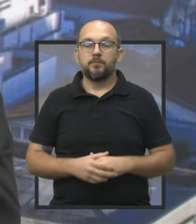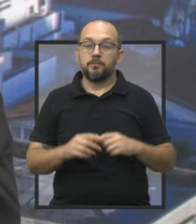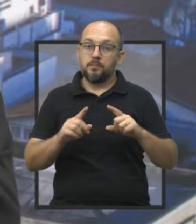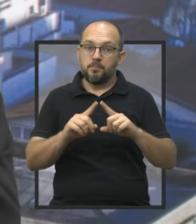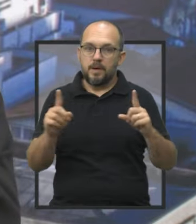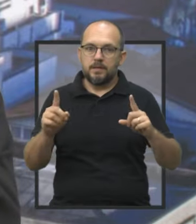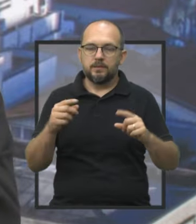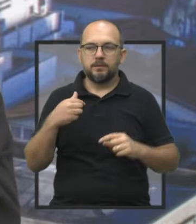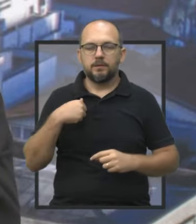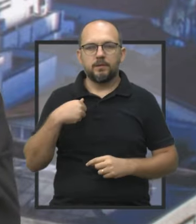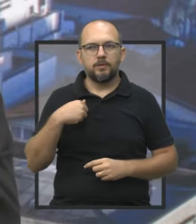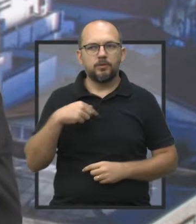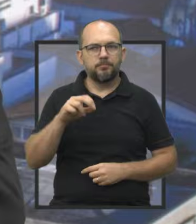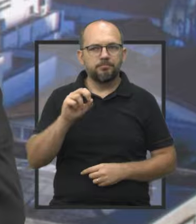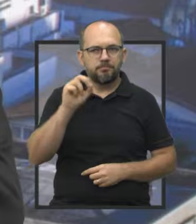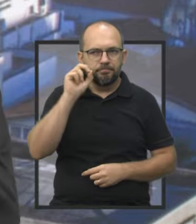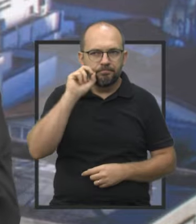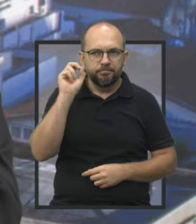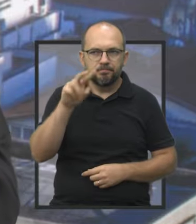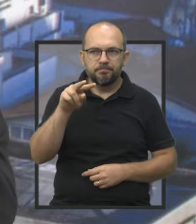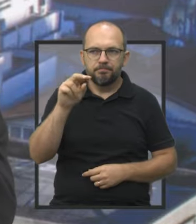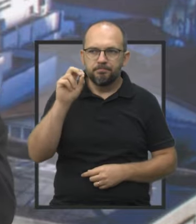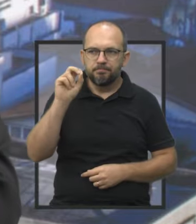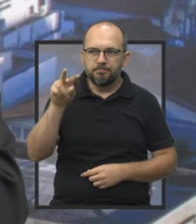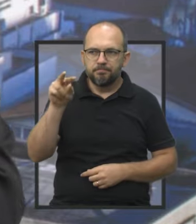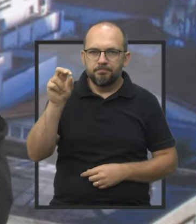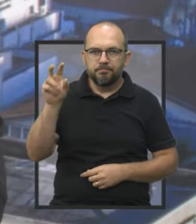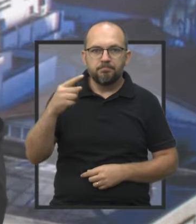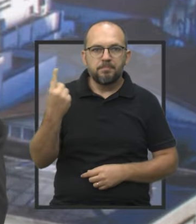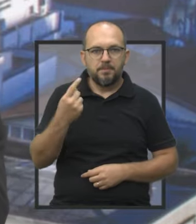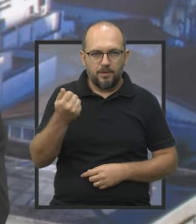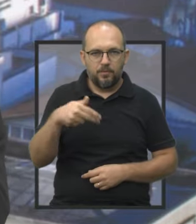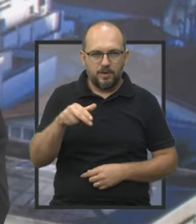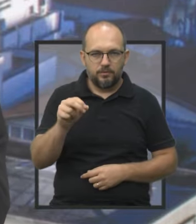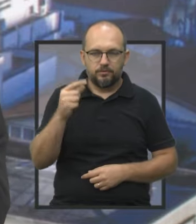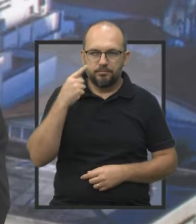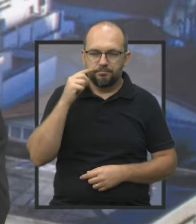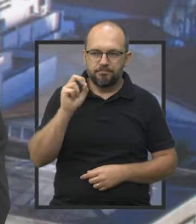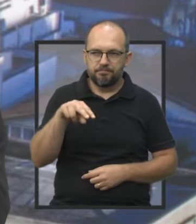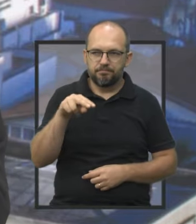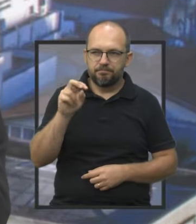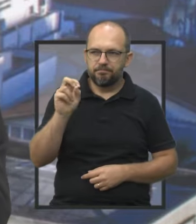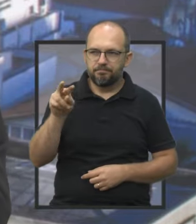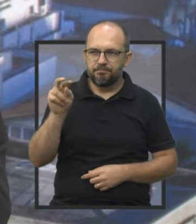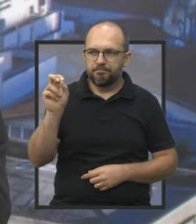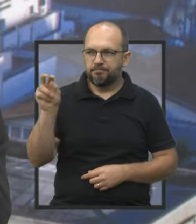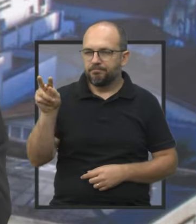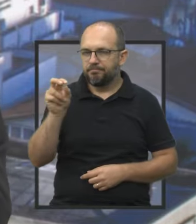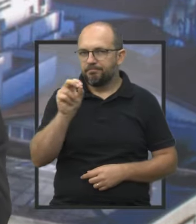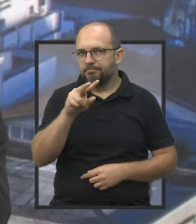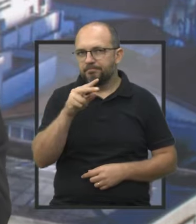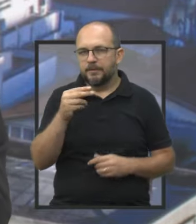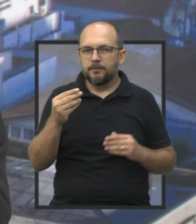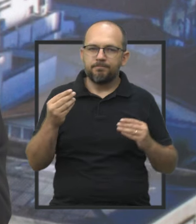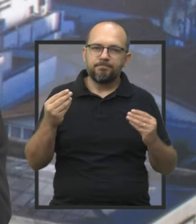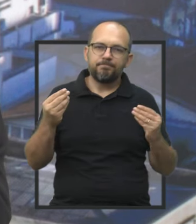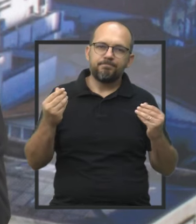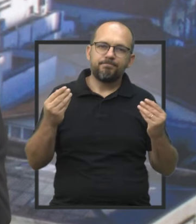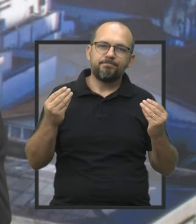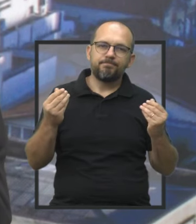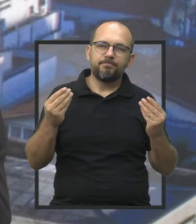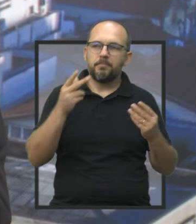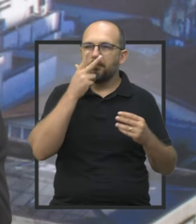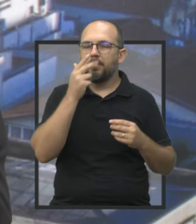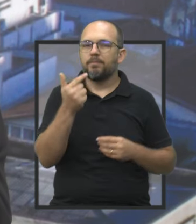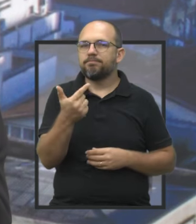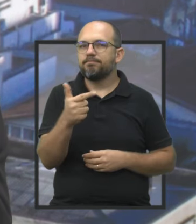Porém, eu tenho visto, né, nesse primeiro ano de mandato, situações que nem sempre